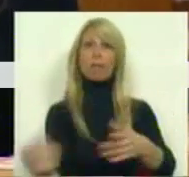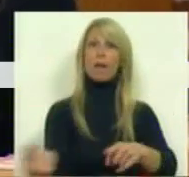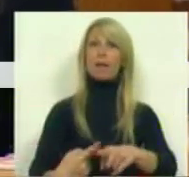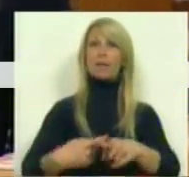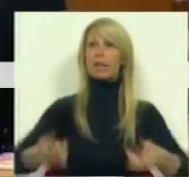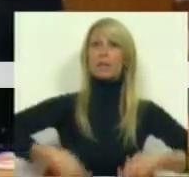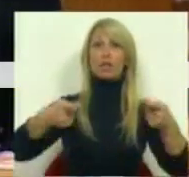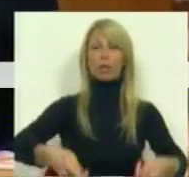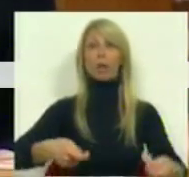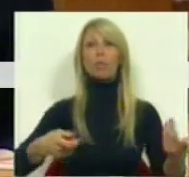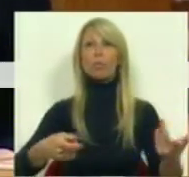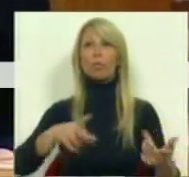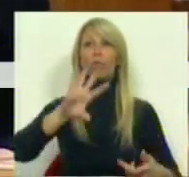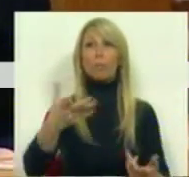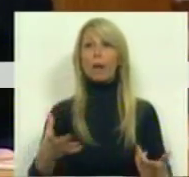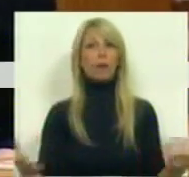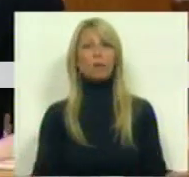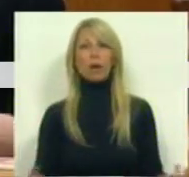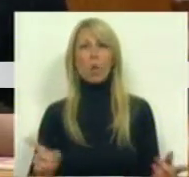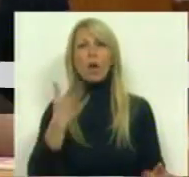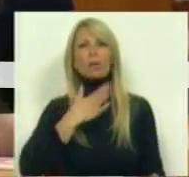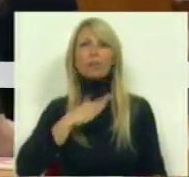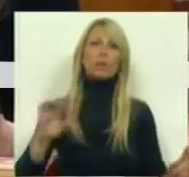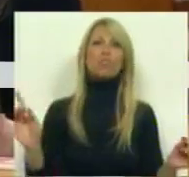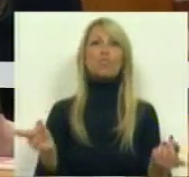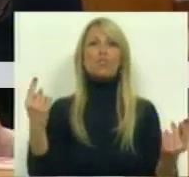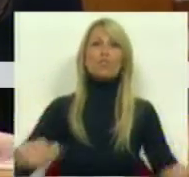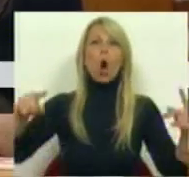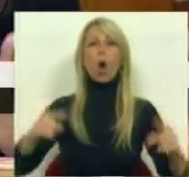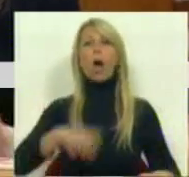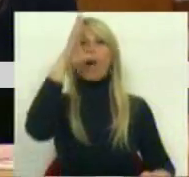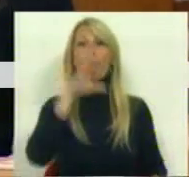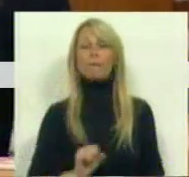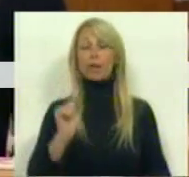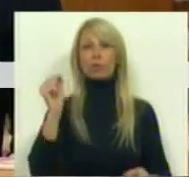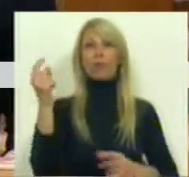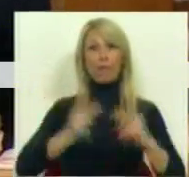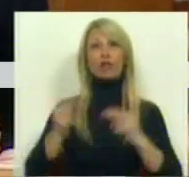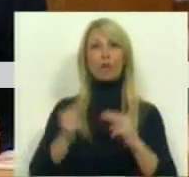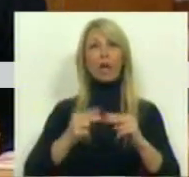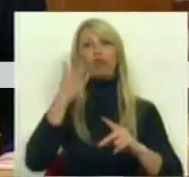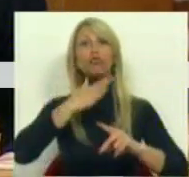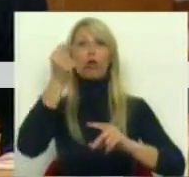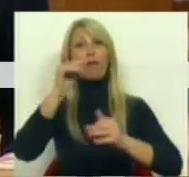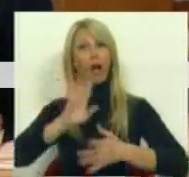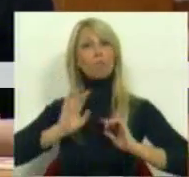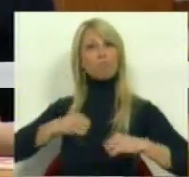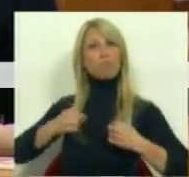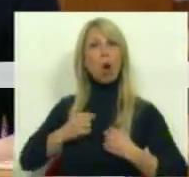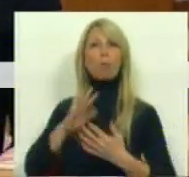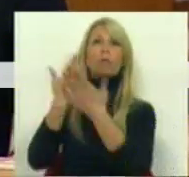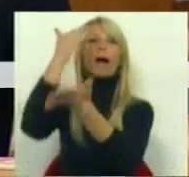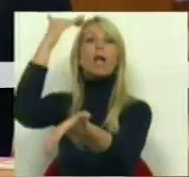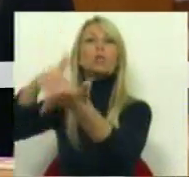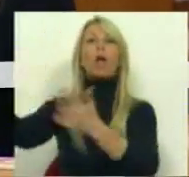no país. Não chega ao Ministro das Finanças emprestar dinheiro a si próprio para levar à Troika os resultados que prometeu. E